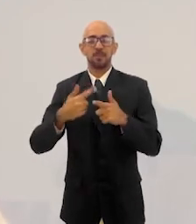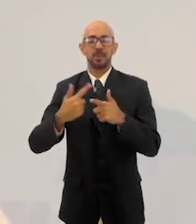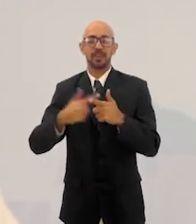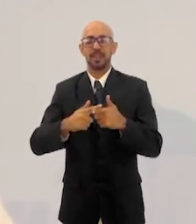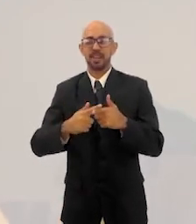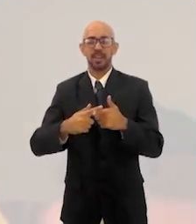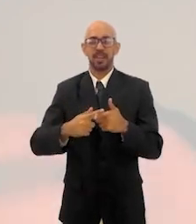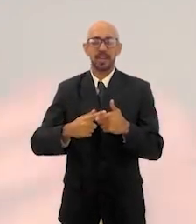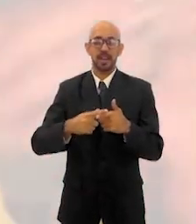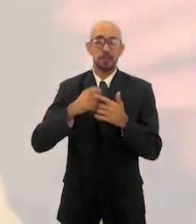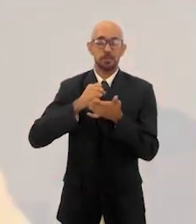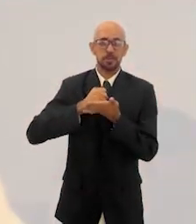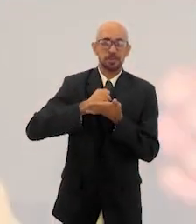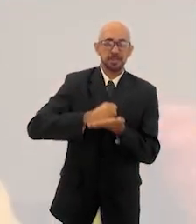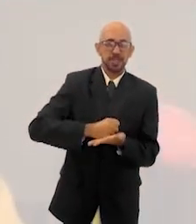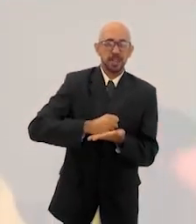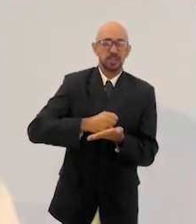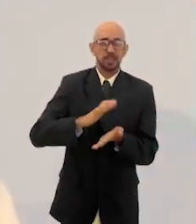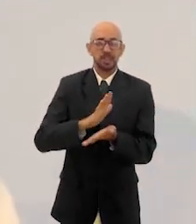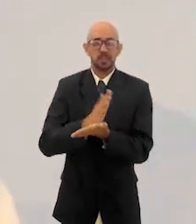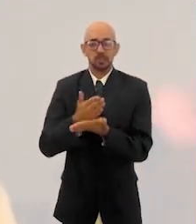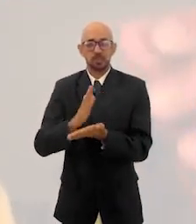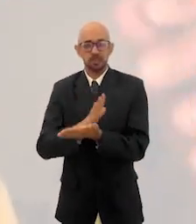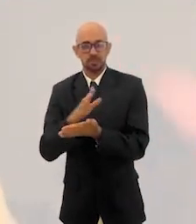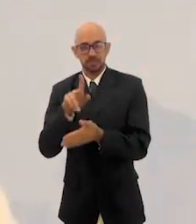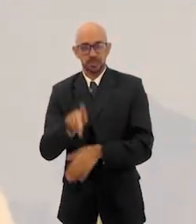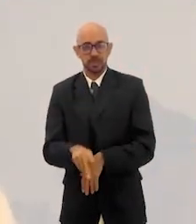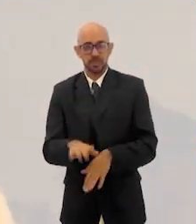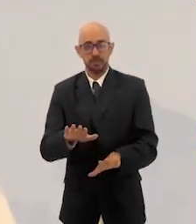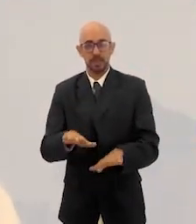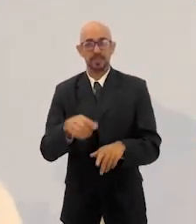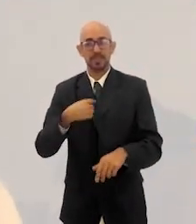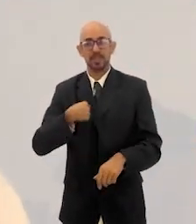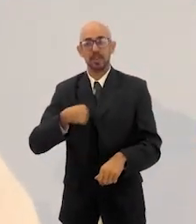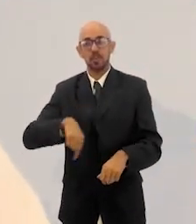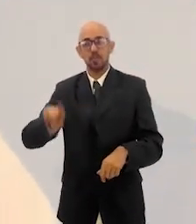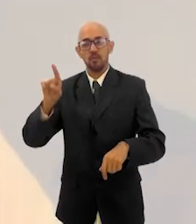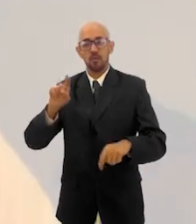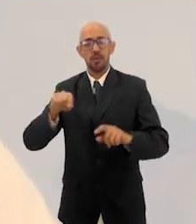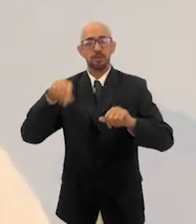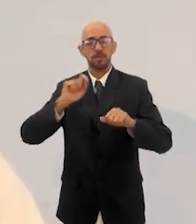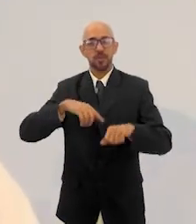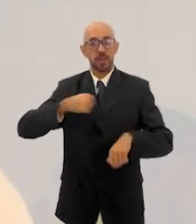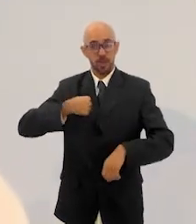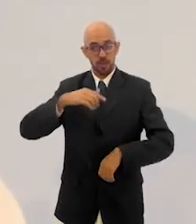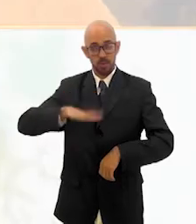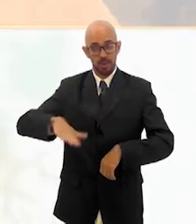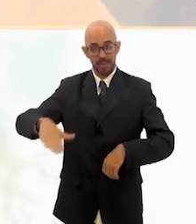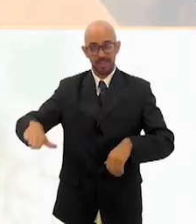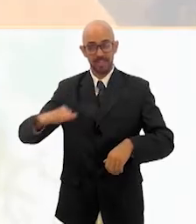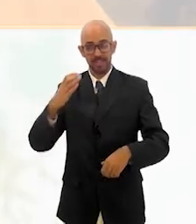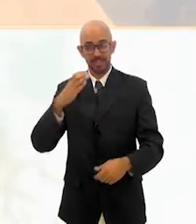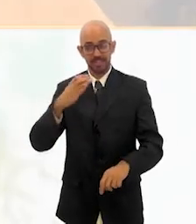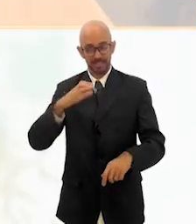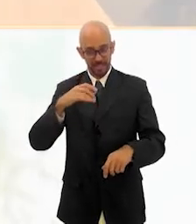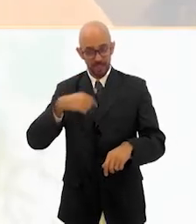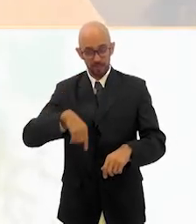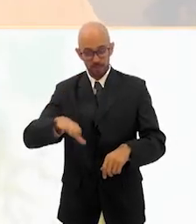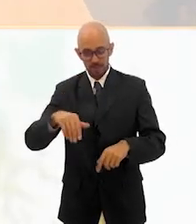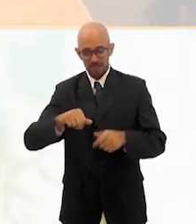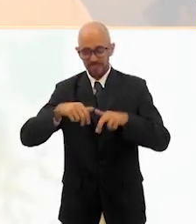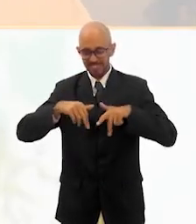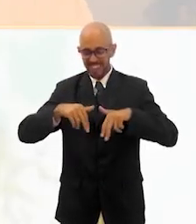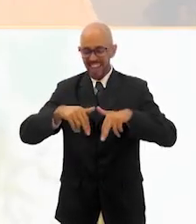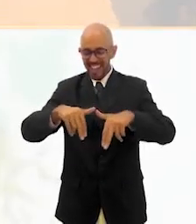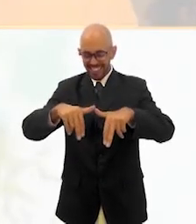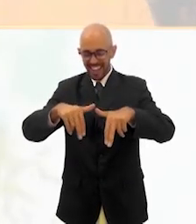um peso muito grande no comportamento, na voz das pessoas. E ali eu, como uma criança cientista, fui fazer o boneco andar.